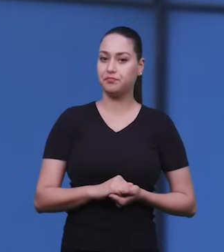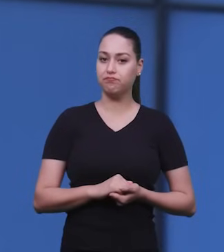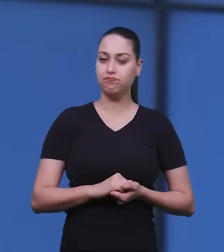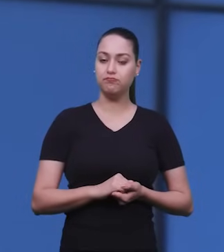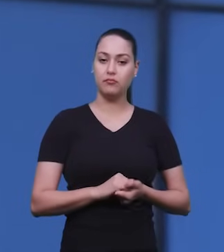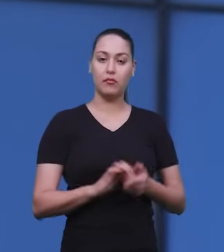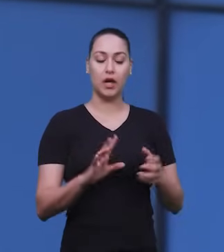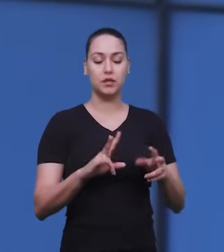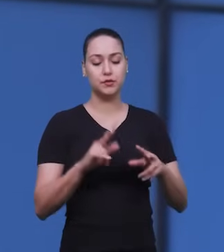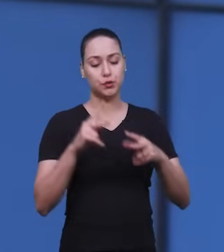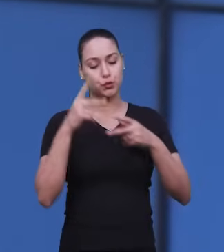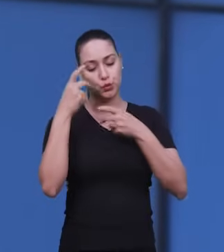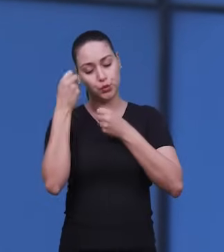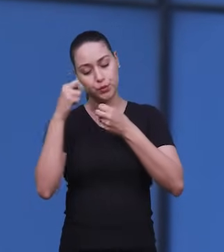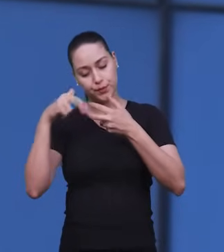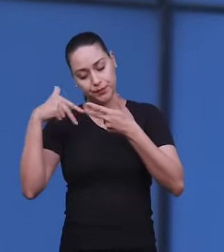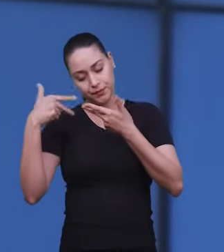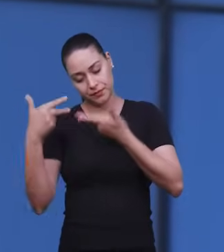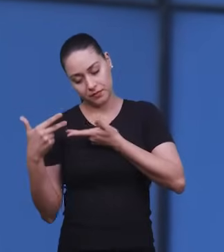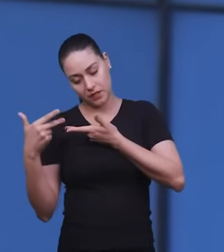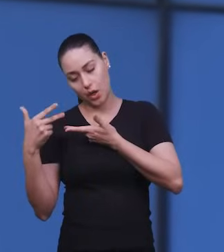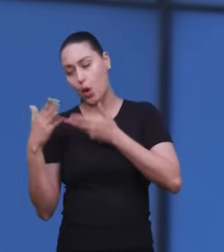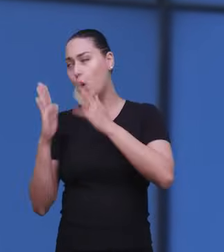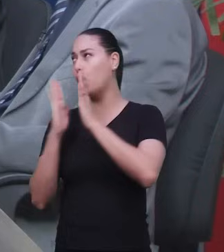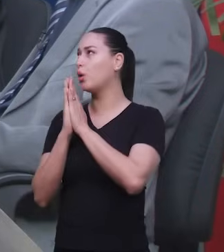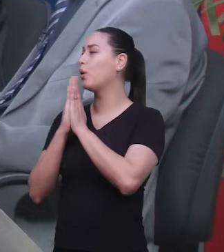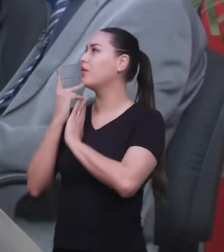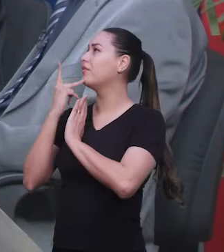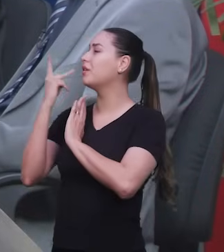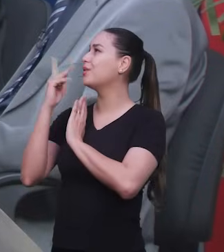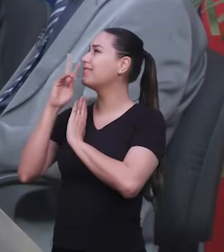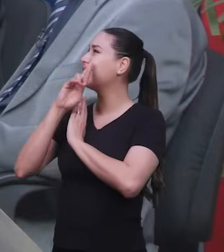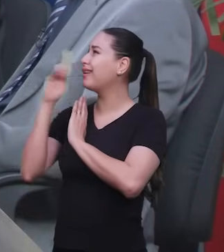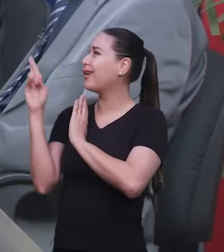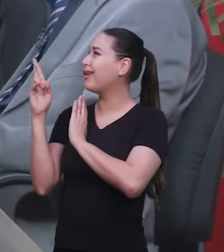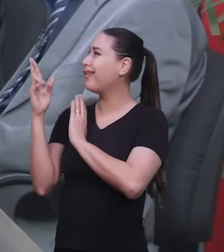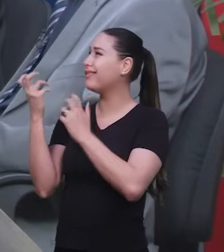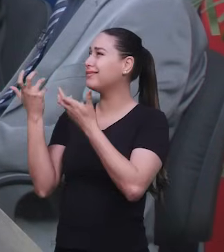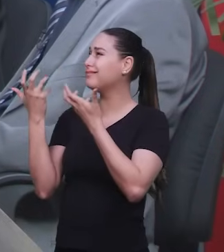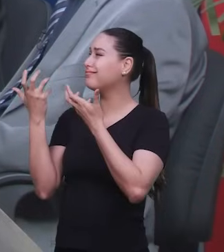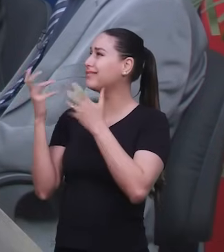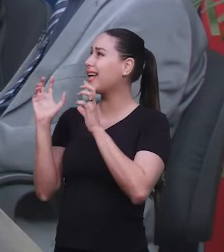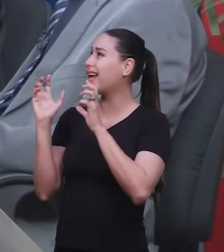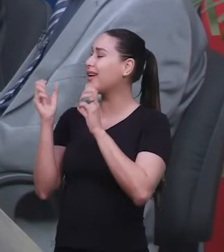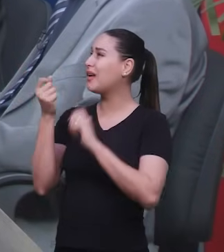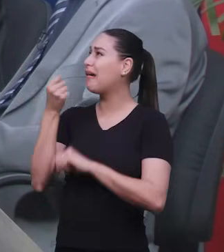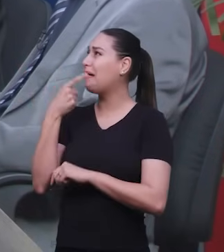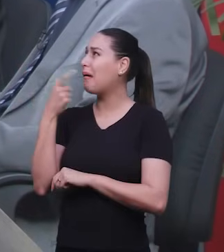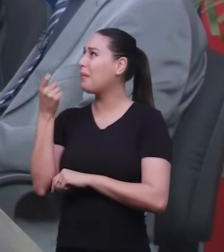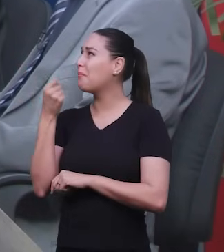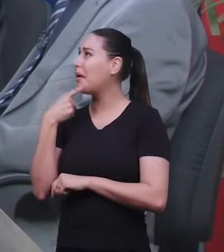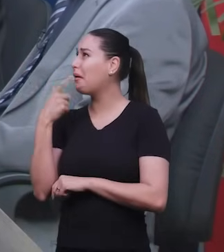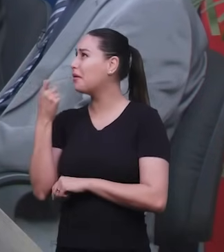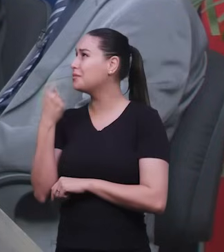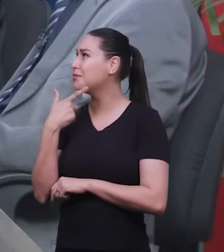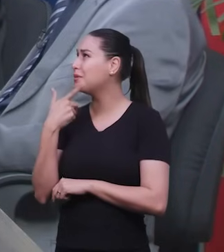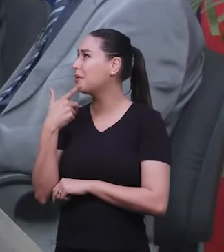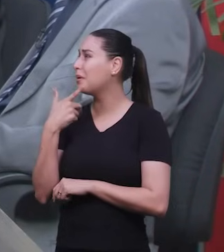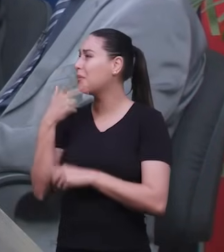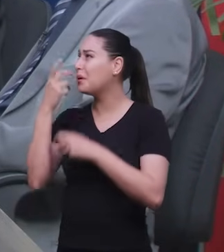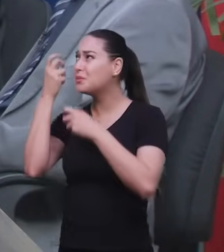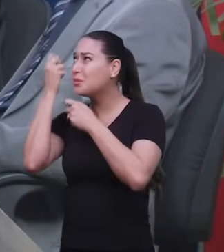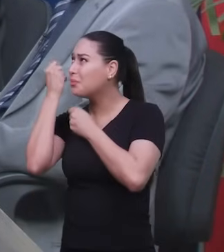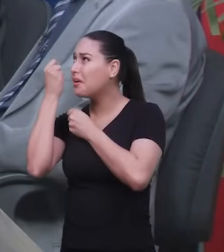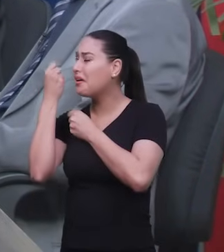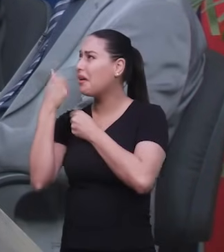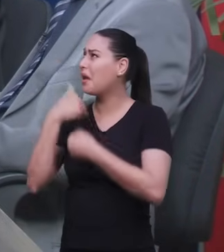se deitar, orou ao Senhor e falou: Senhor, eu não quero depender de remédio para dormir. Eu